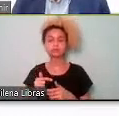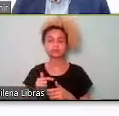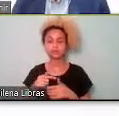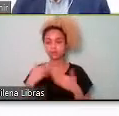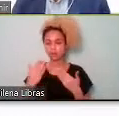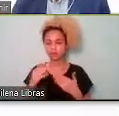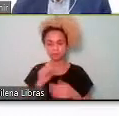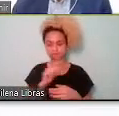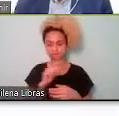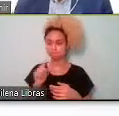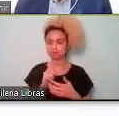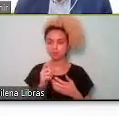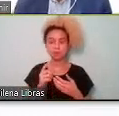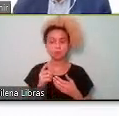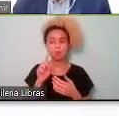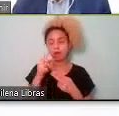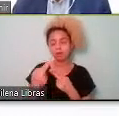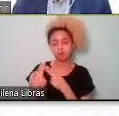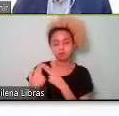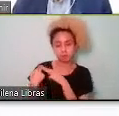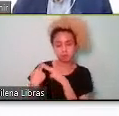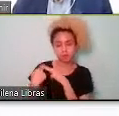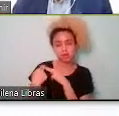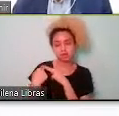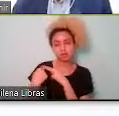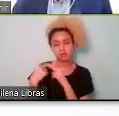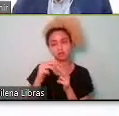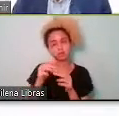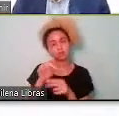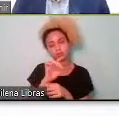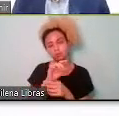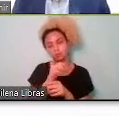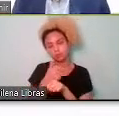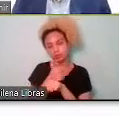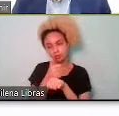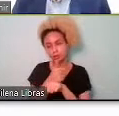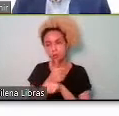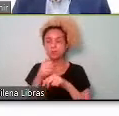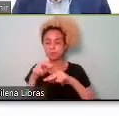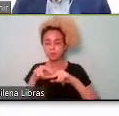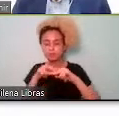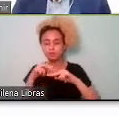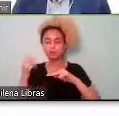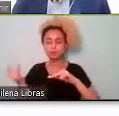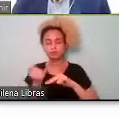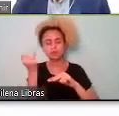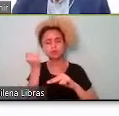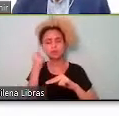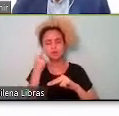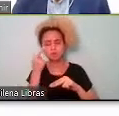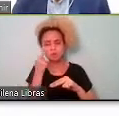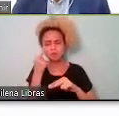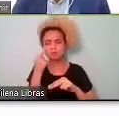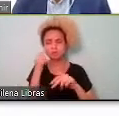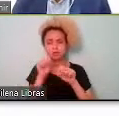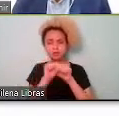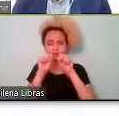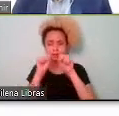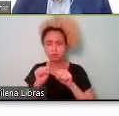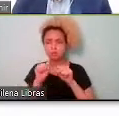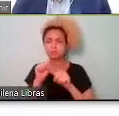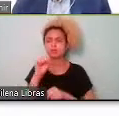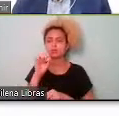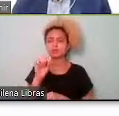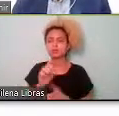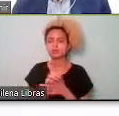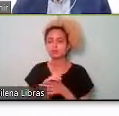transfere a responsabilidade para esses profissionais. Então, por isso a importância de verificarmos no nosso sistema CRT